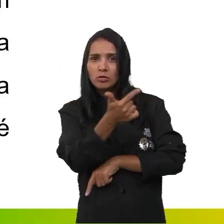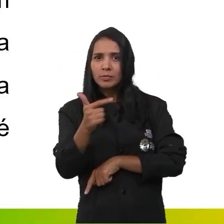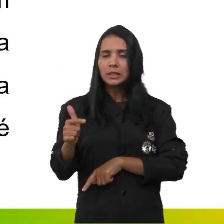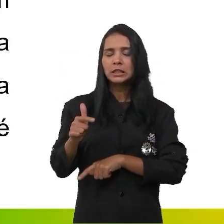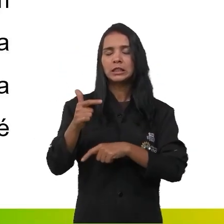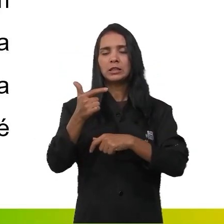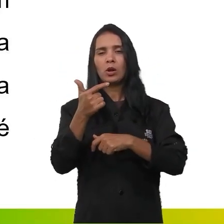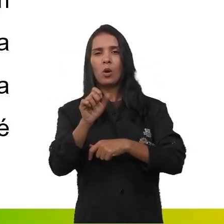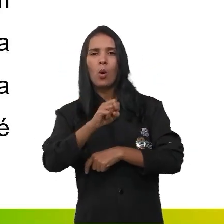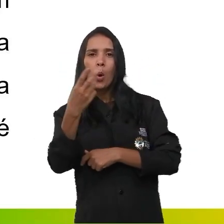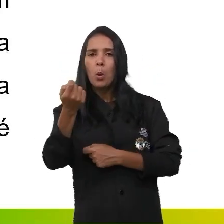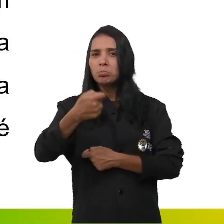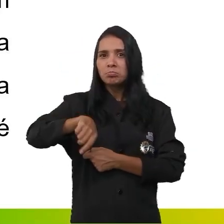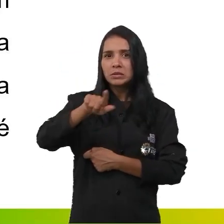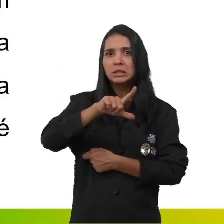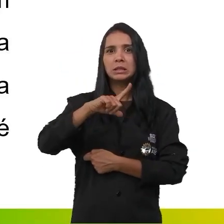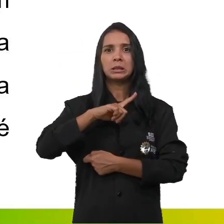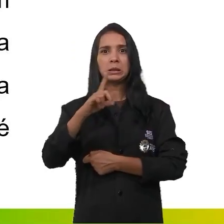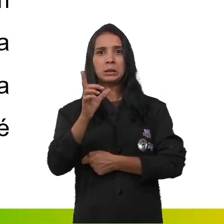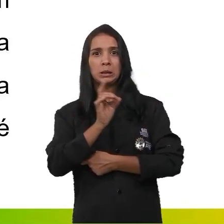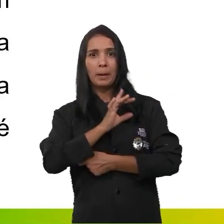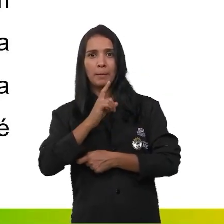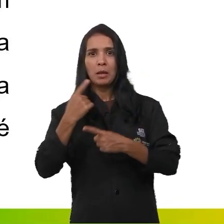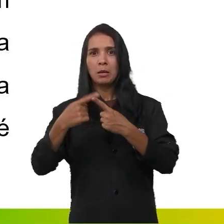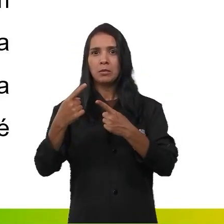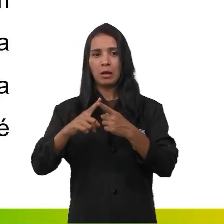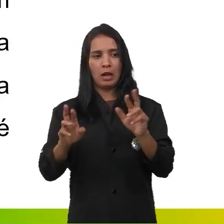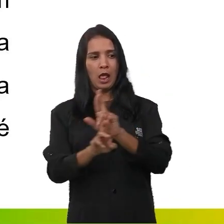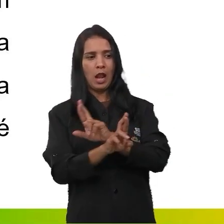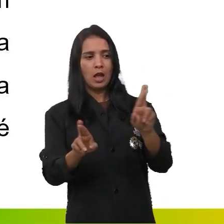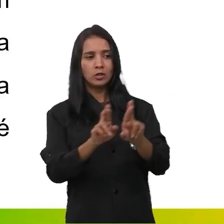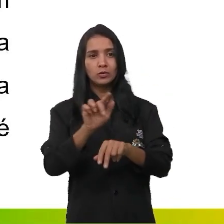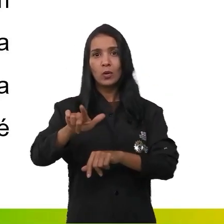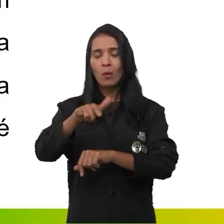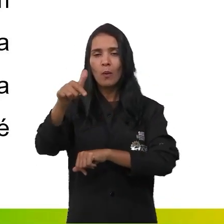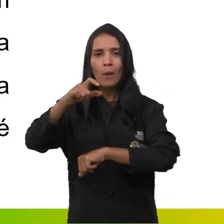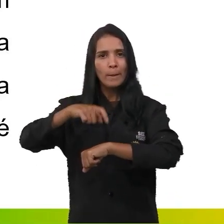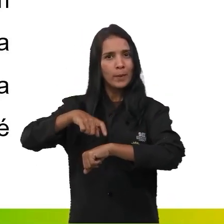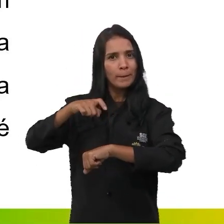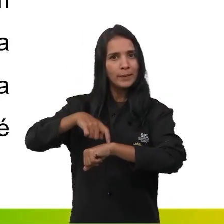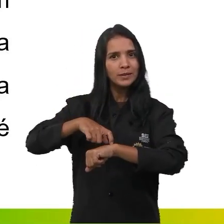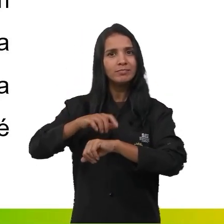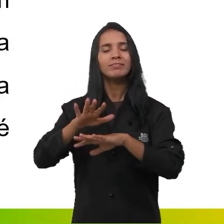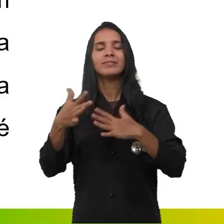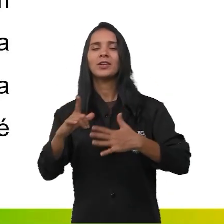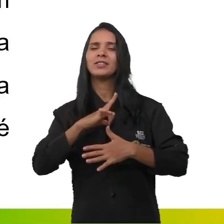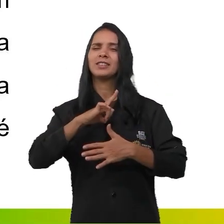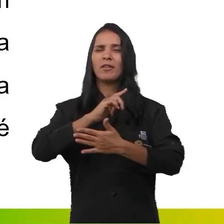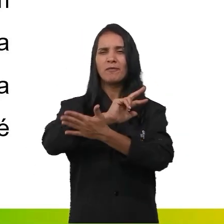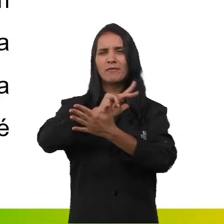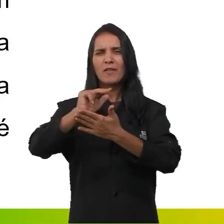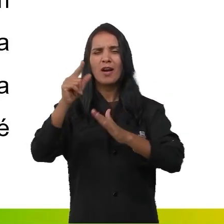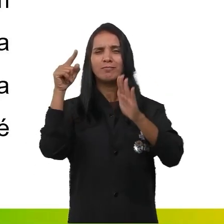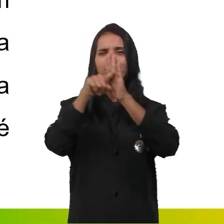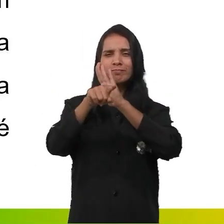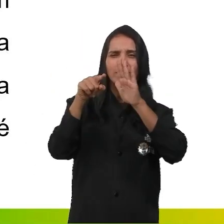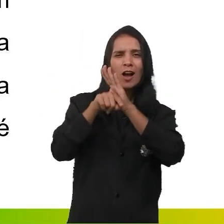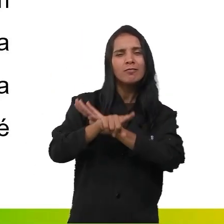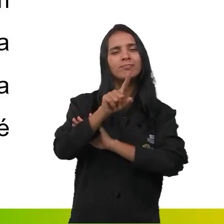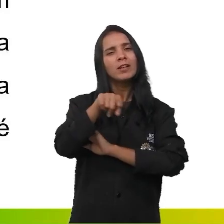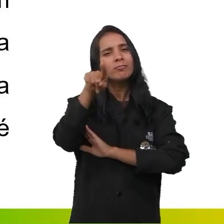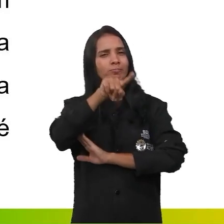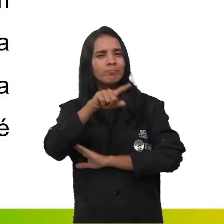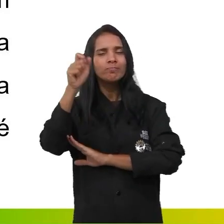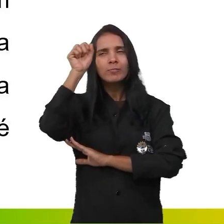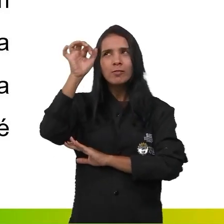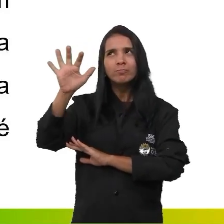um personagem ideias e sentimentos que são de outra época? Essas são algumas perguntas para pensarmos a